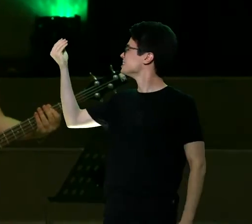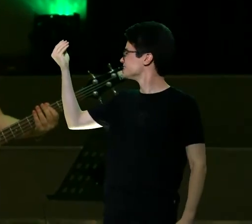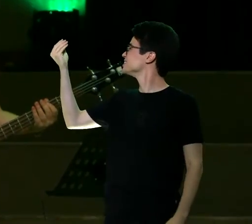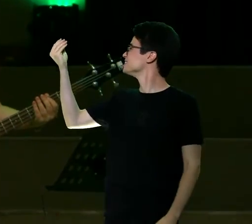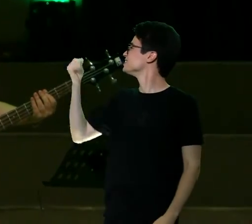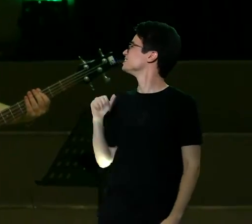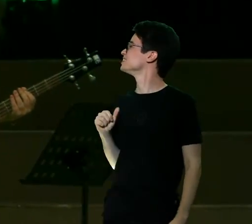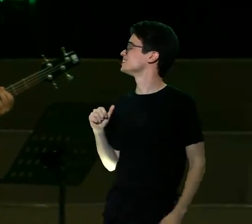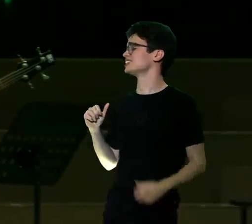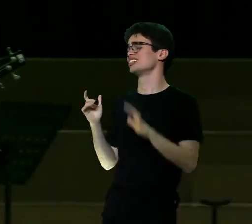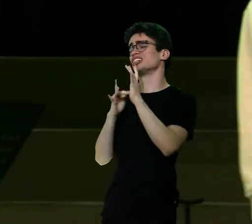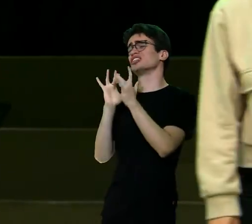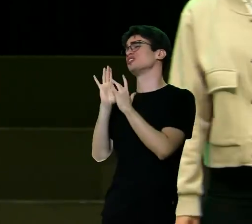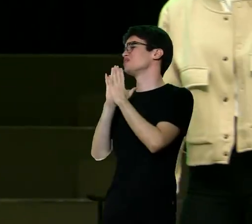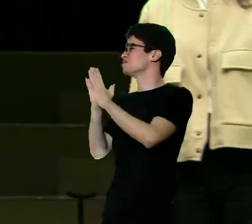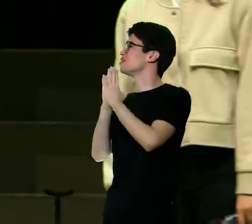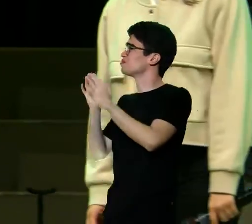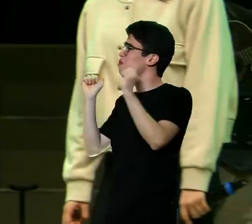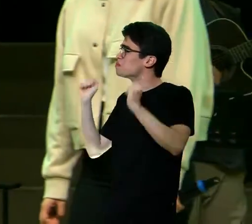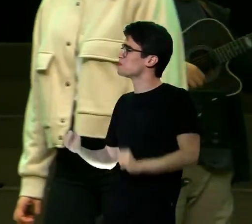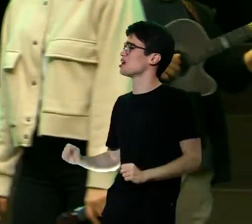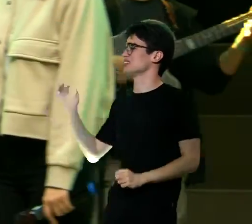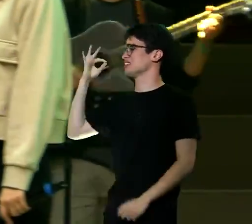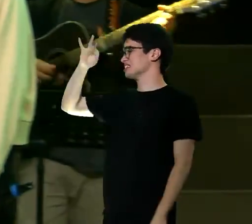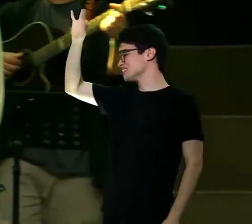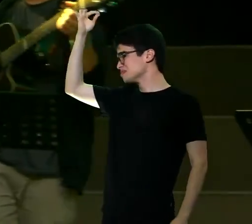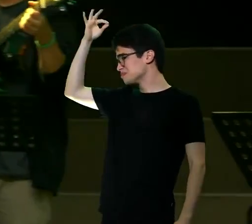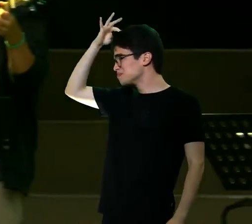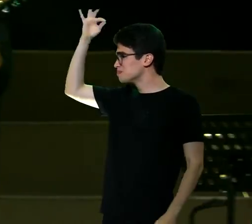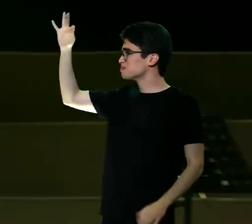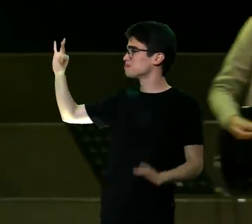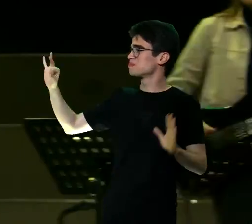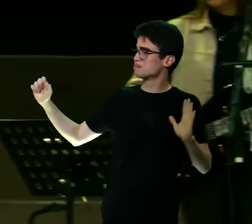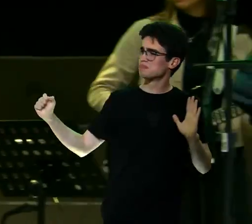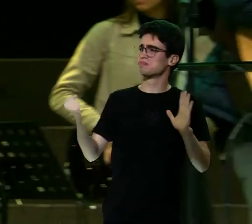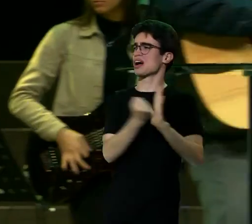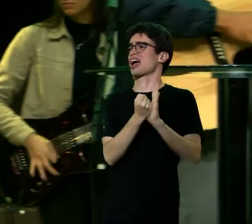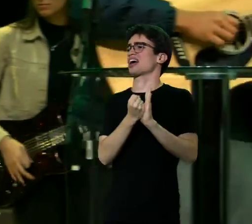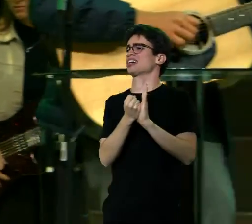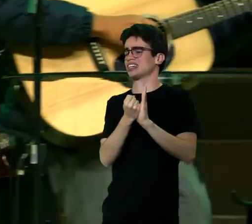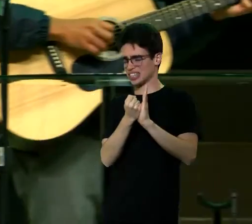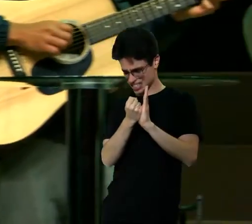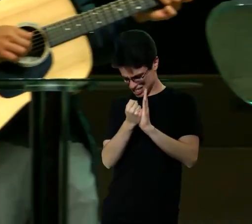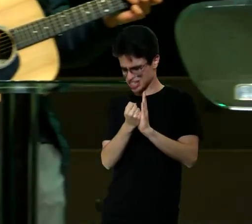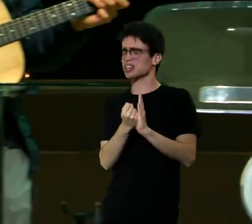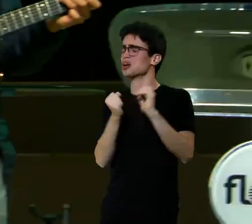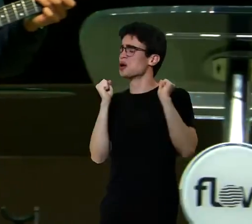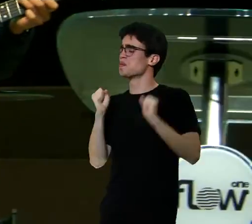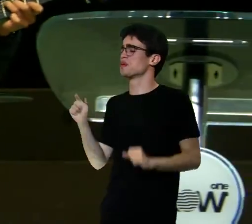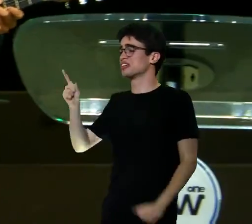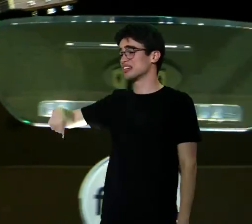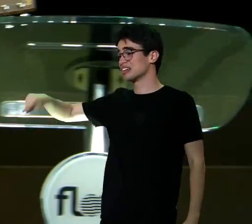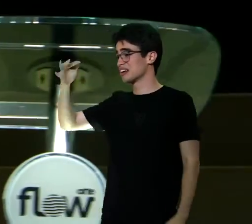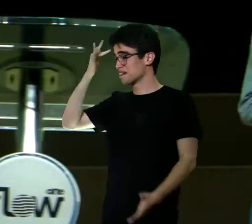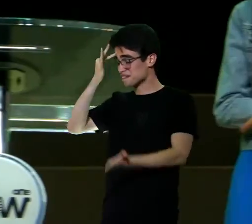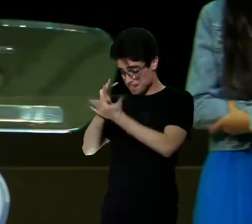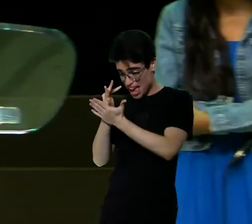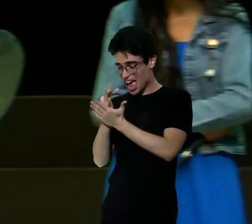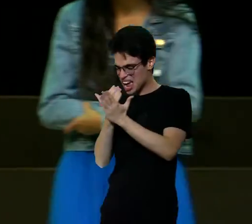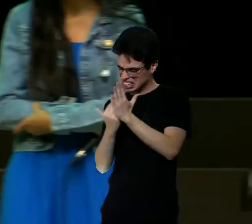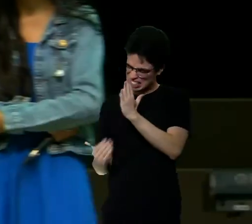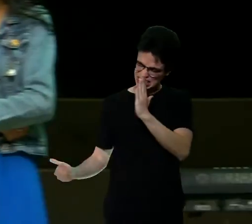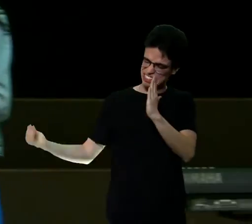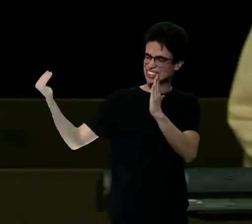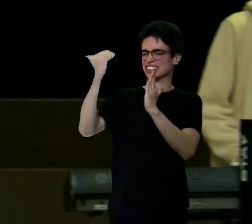Deus, eu peço que o Senhor a cele com o seu Espírito Santo, para que o Senhor aumente a fé deles, Jesus,